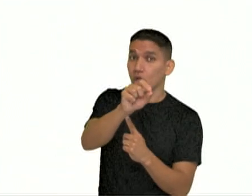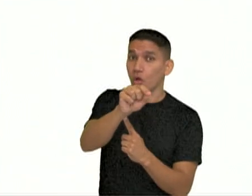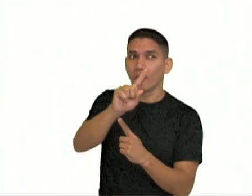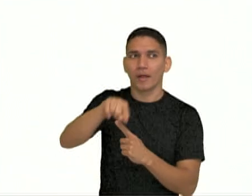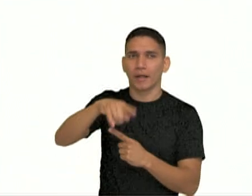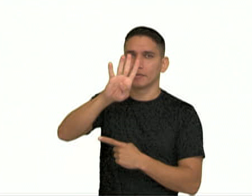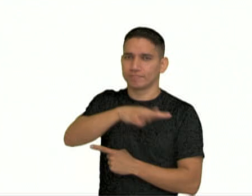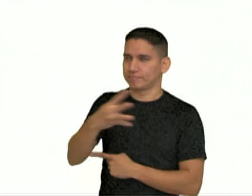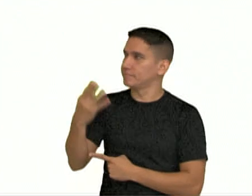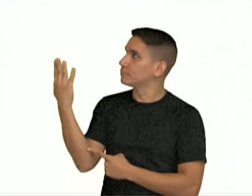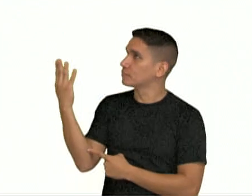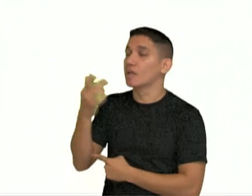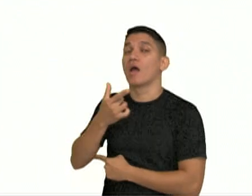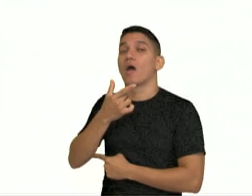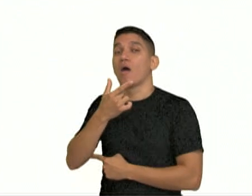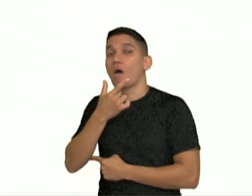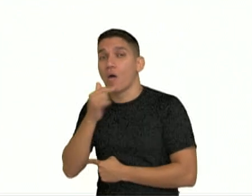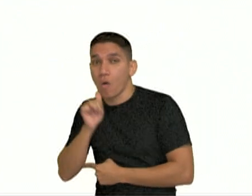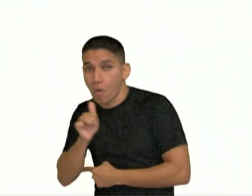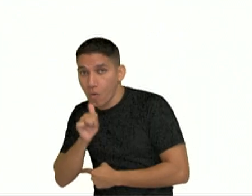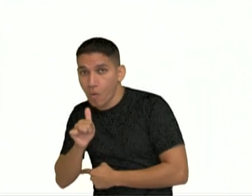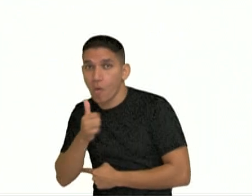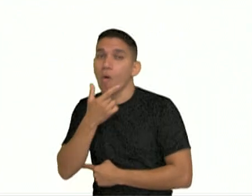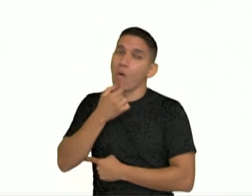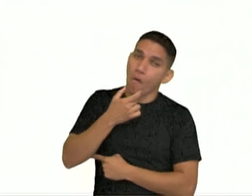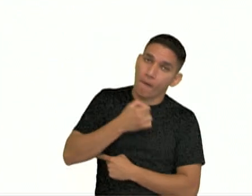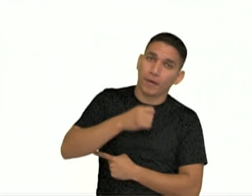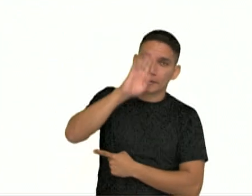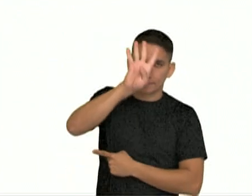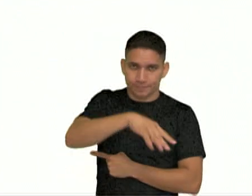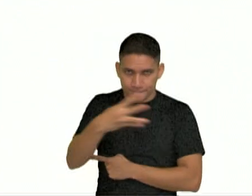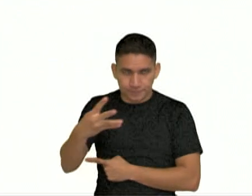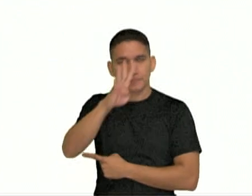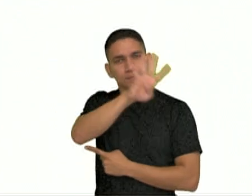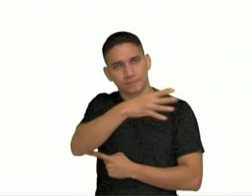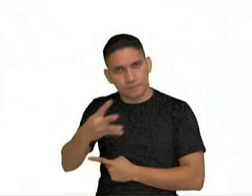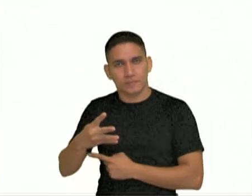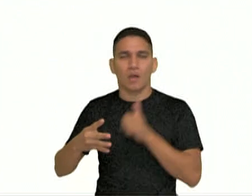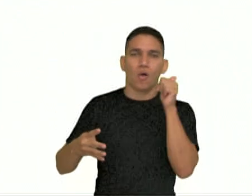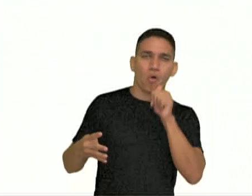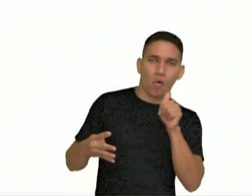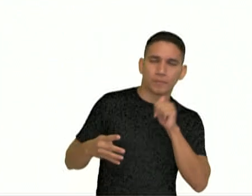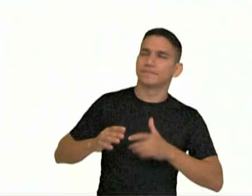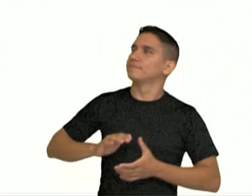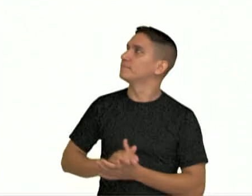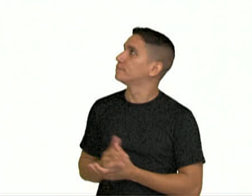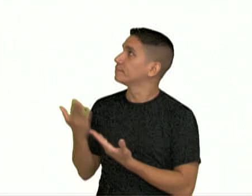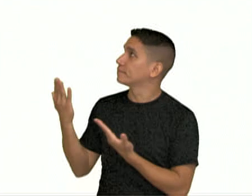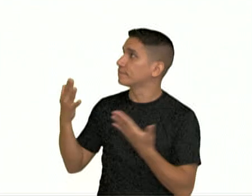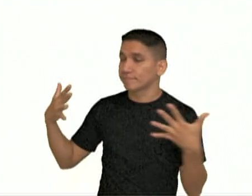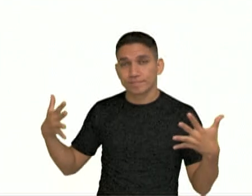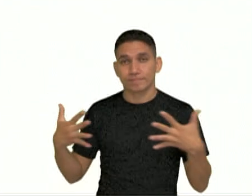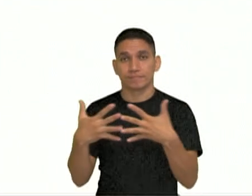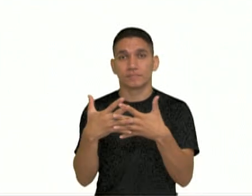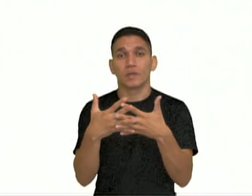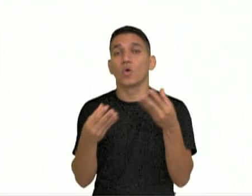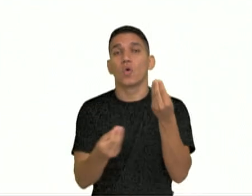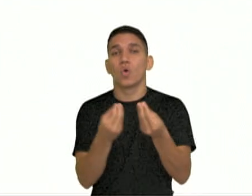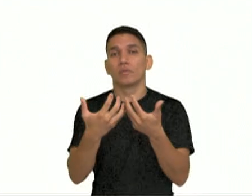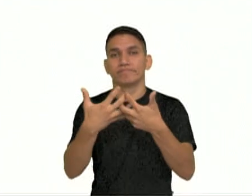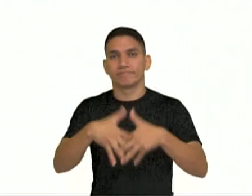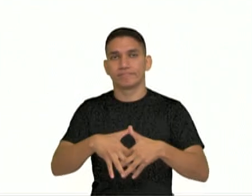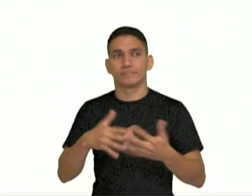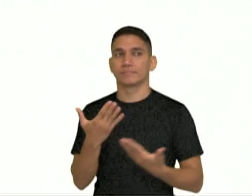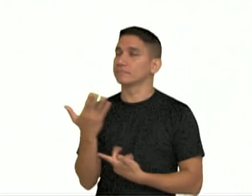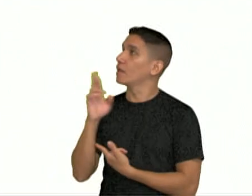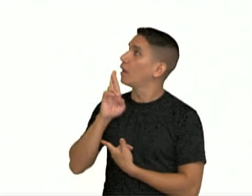Nzinho, Nzinho do homem. Depois, para a característica do B, né? Bzão, Bzinho da mulher, Bzinho, Bzinho do homem. Fazendo o cruzamento, tá aqui